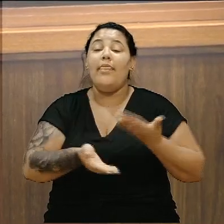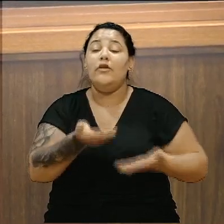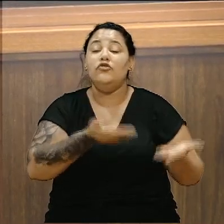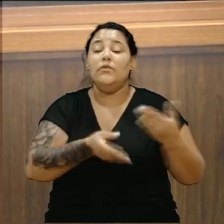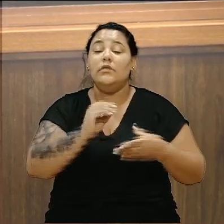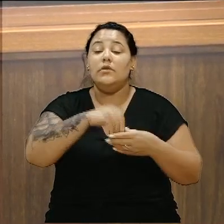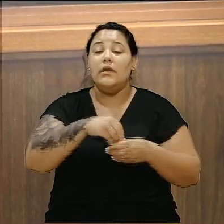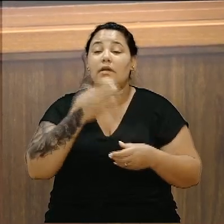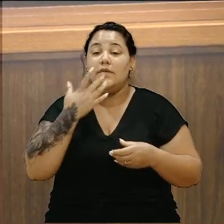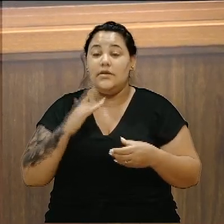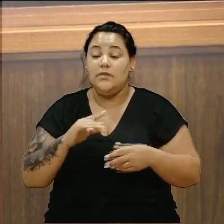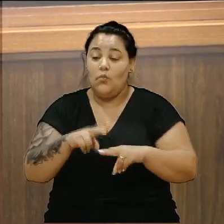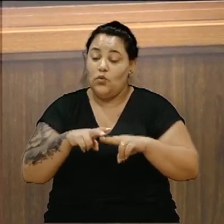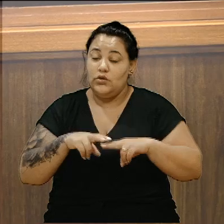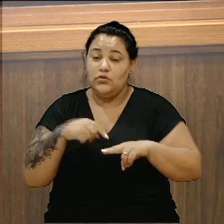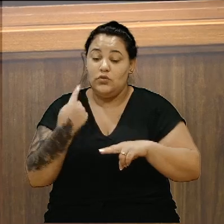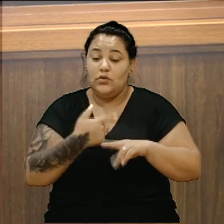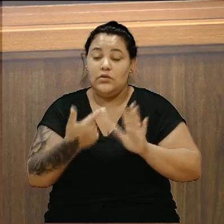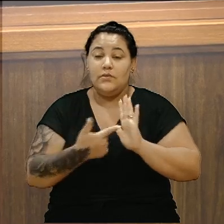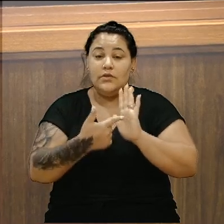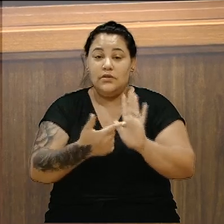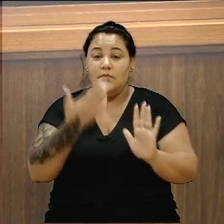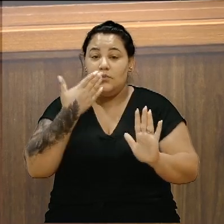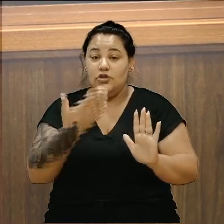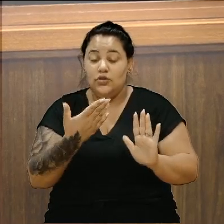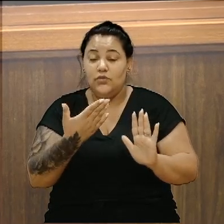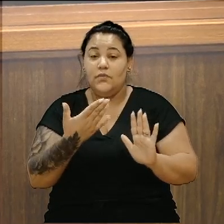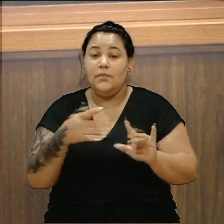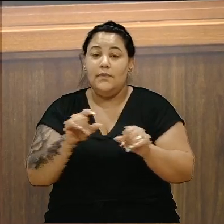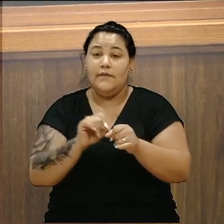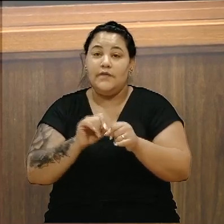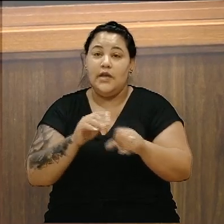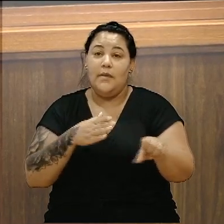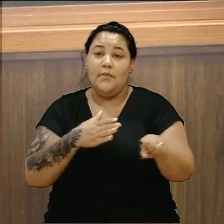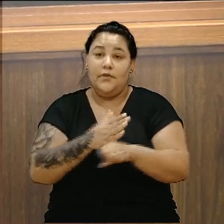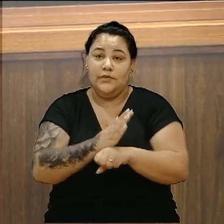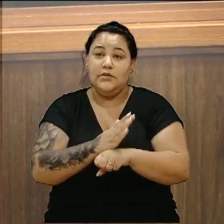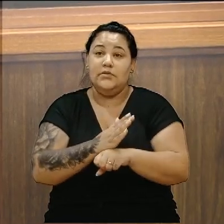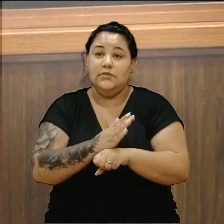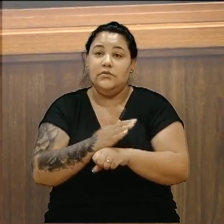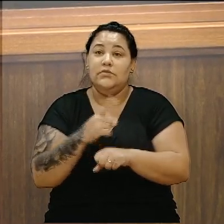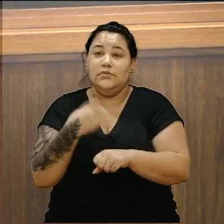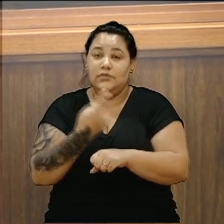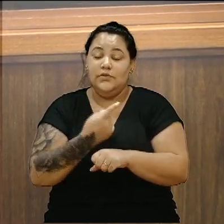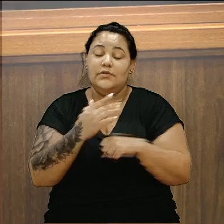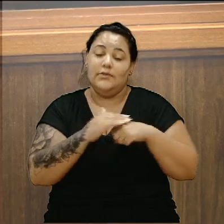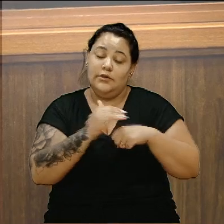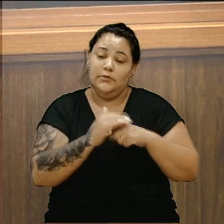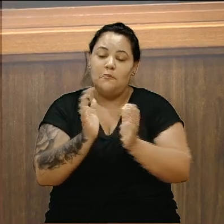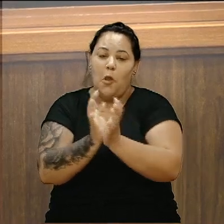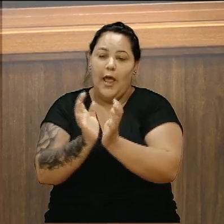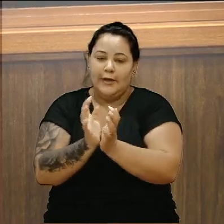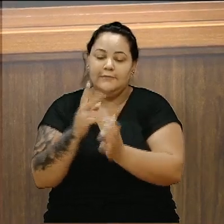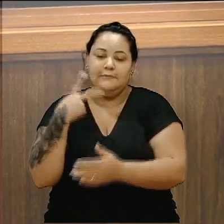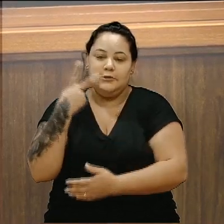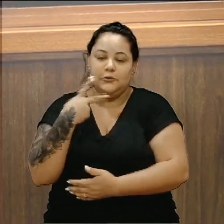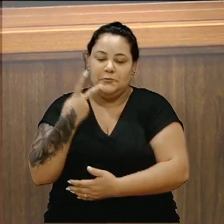sentido, nós apresentamos esse pedido e solicitamos a aprovação dos nobres pares